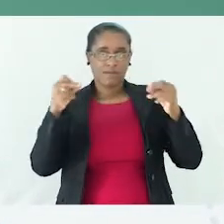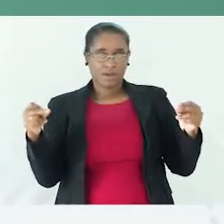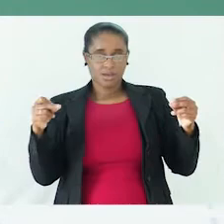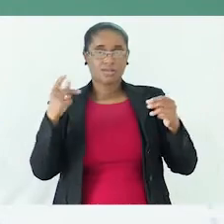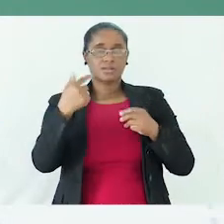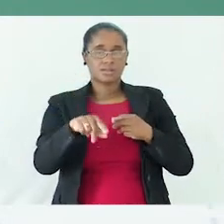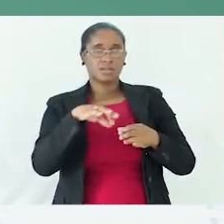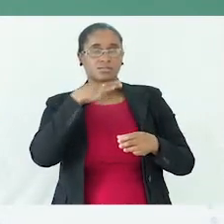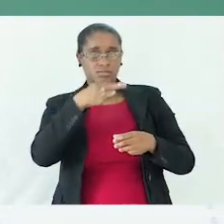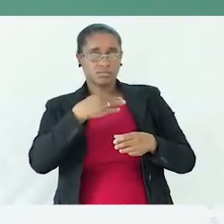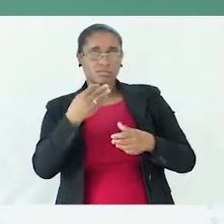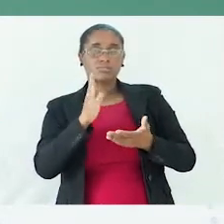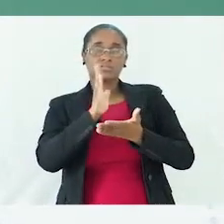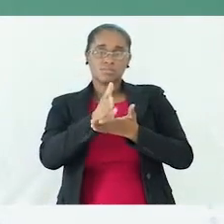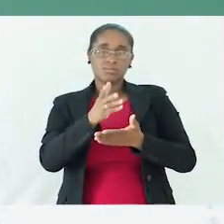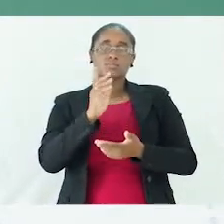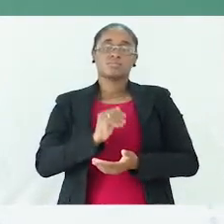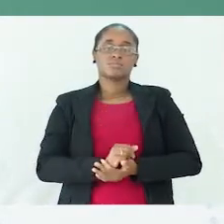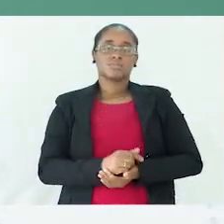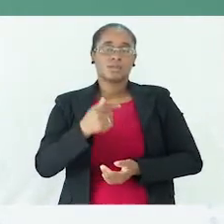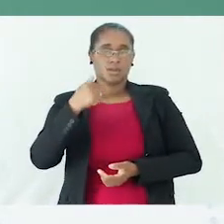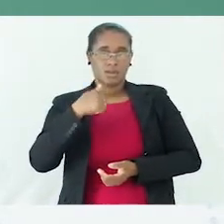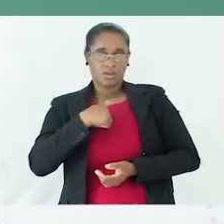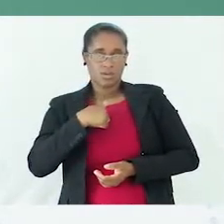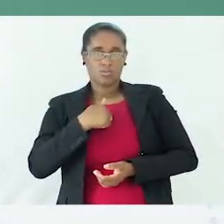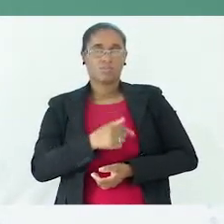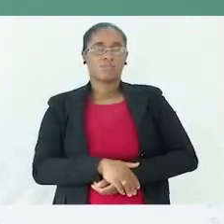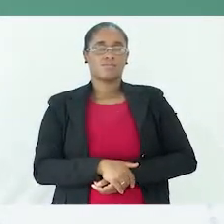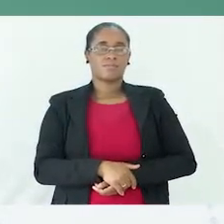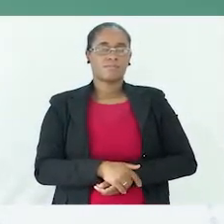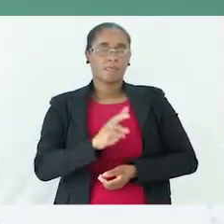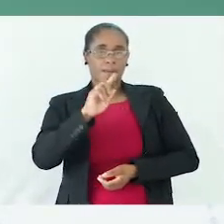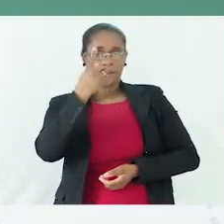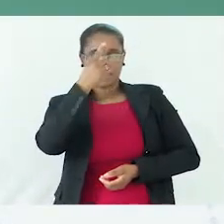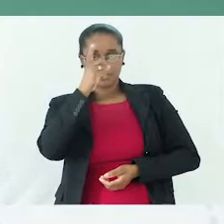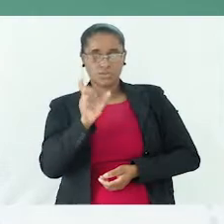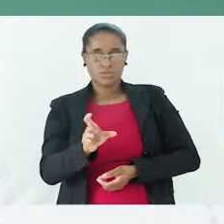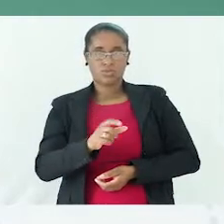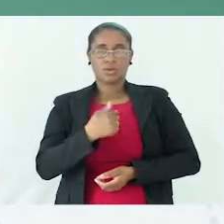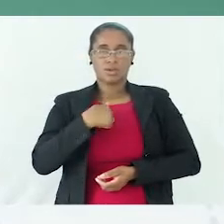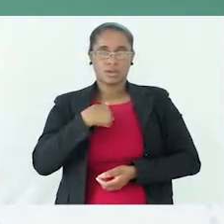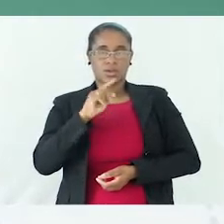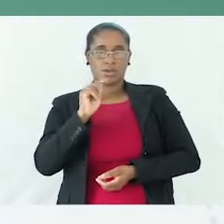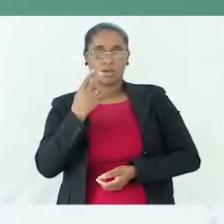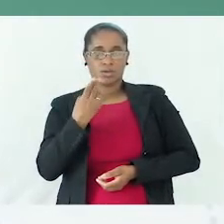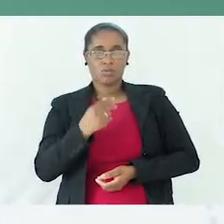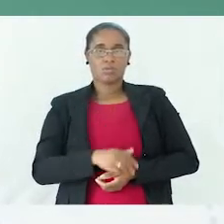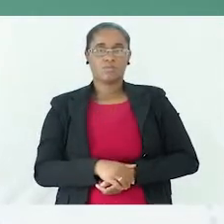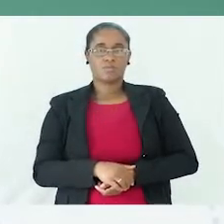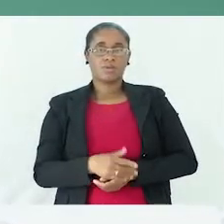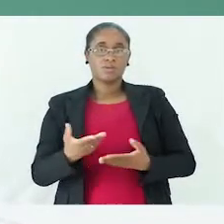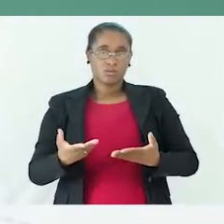no discurso direto. Eu, tanto, primeira pessoa, eu, logo,